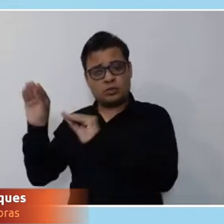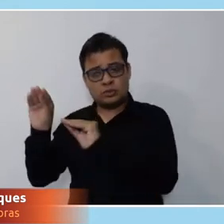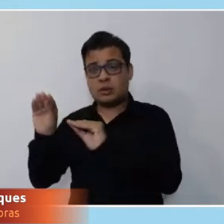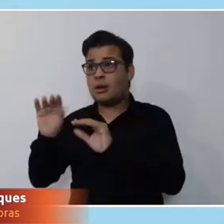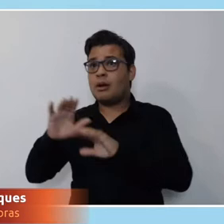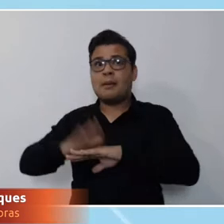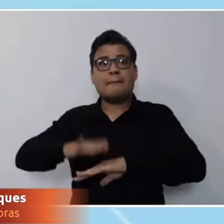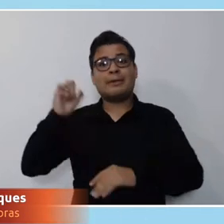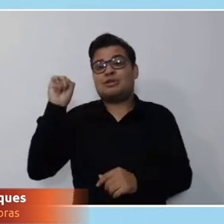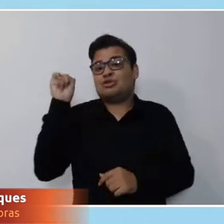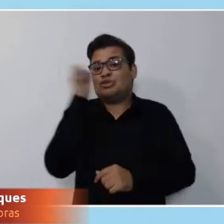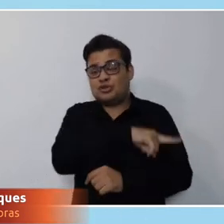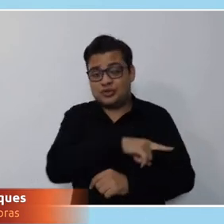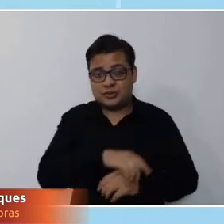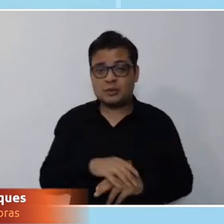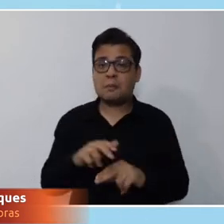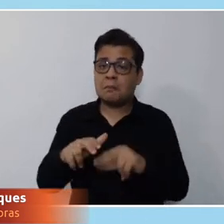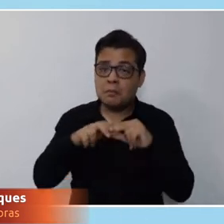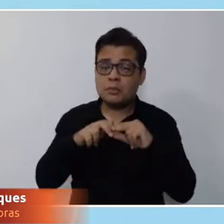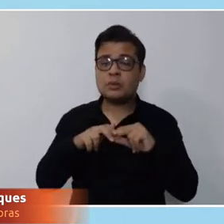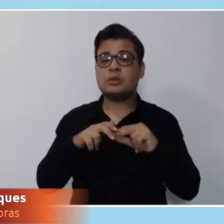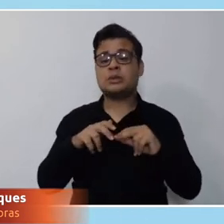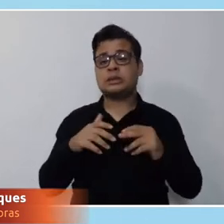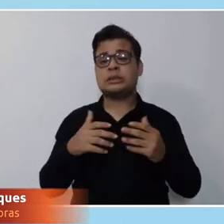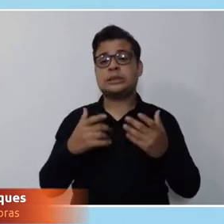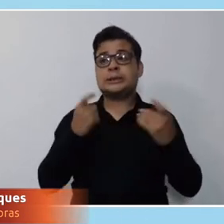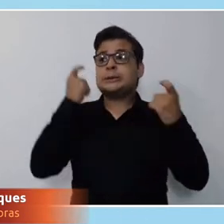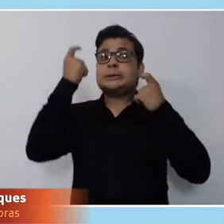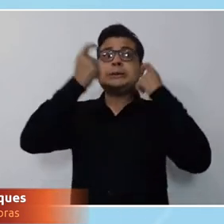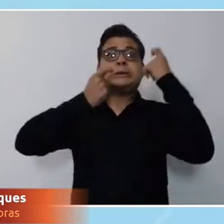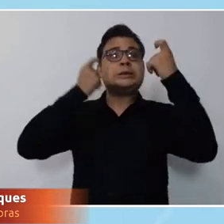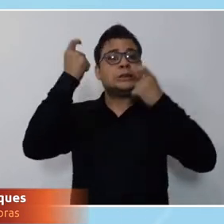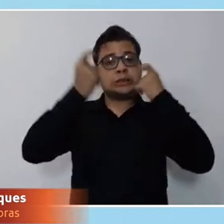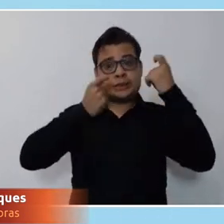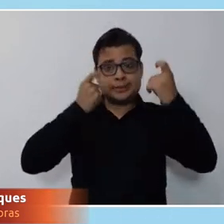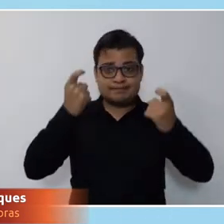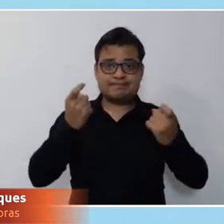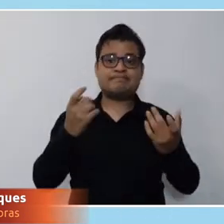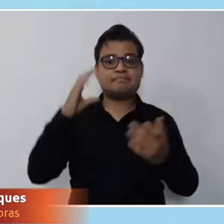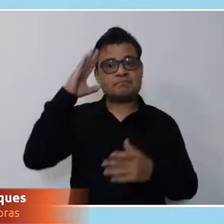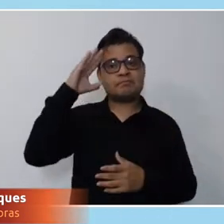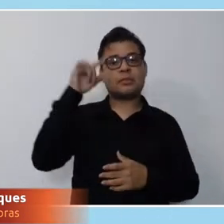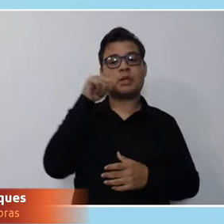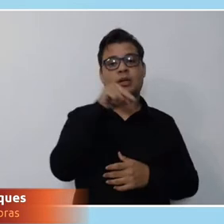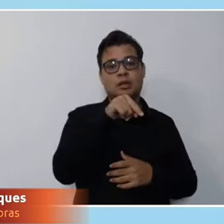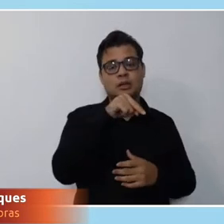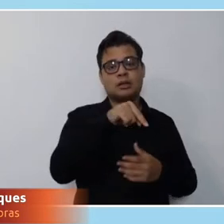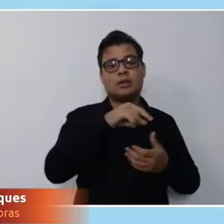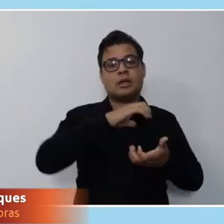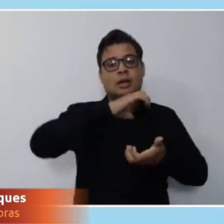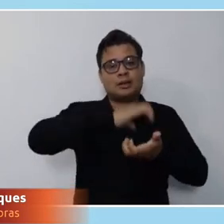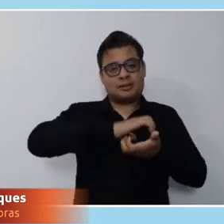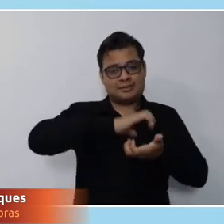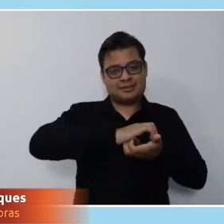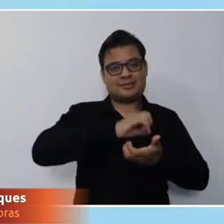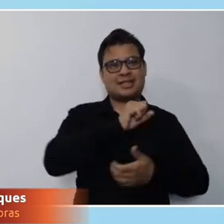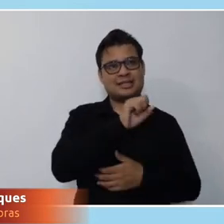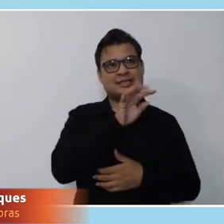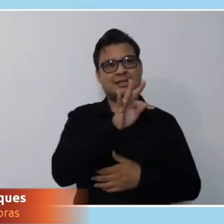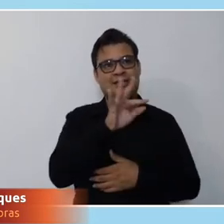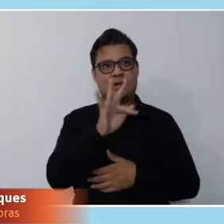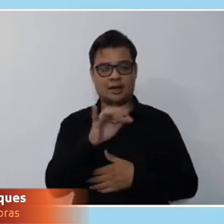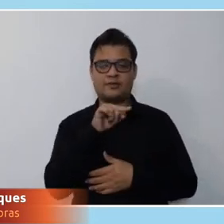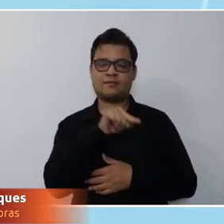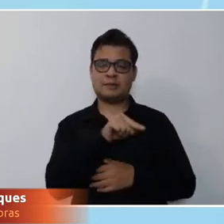essa preocupação por parte, sobretudo, do Tribunal Superior Eleitoral de evitar que aplicativos